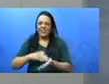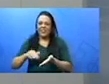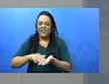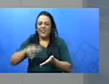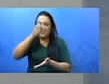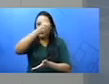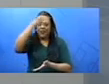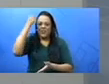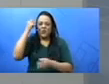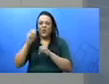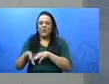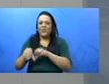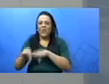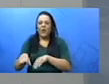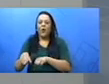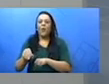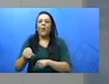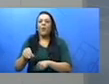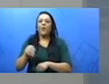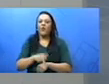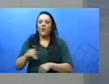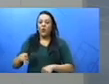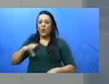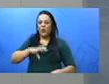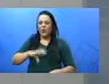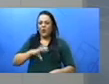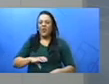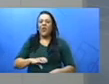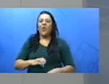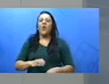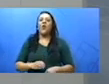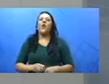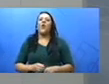português. E hoje vamos para mais uma videoaula.